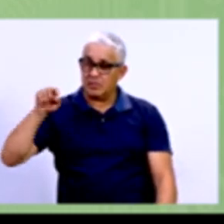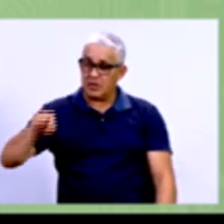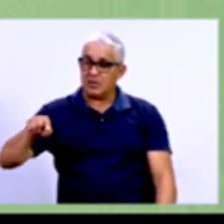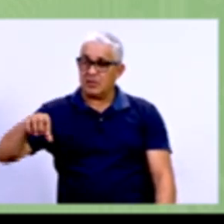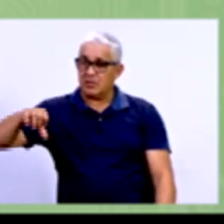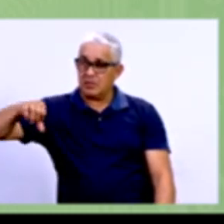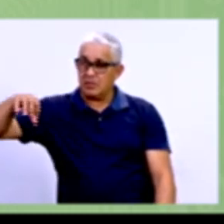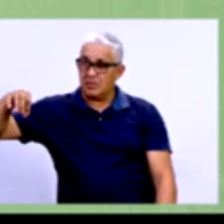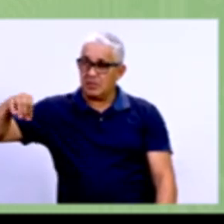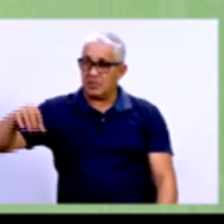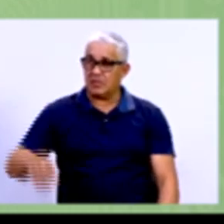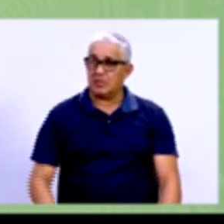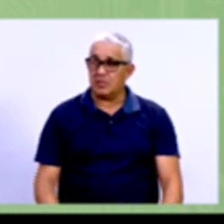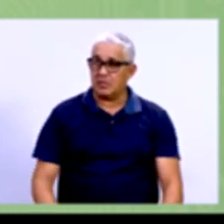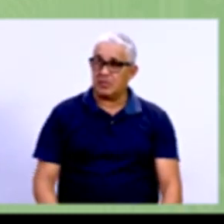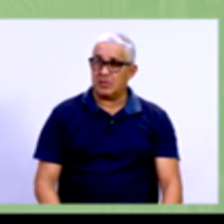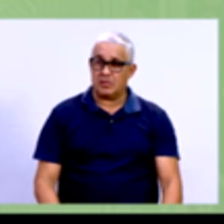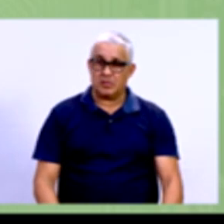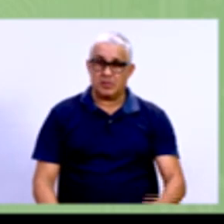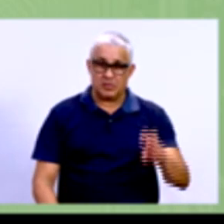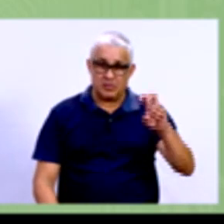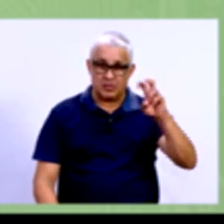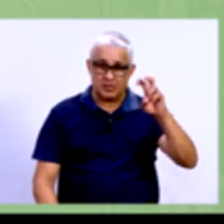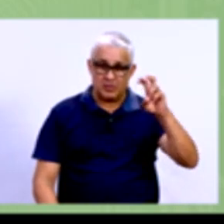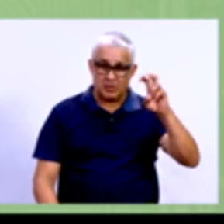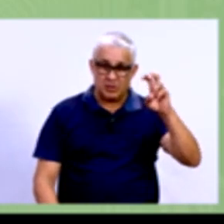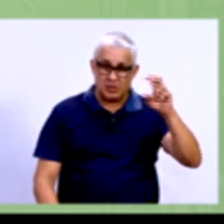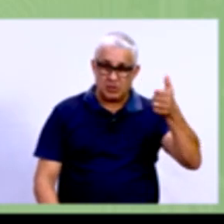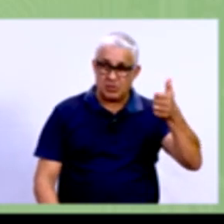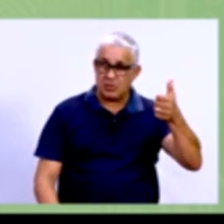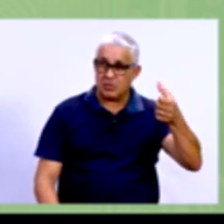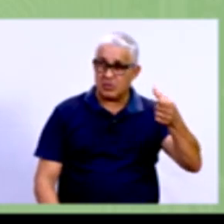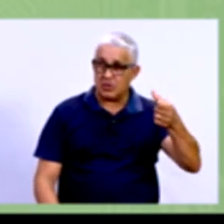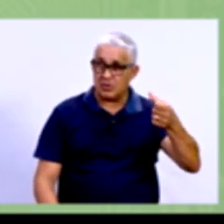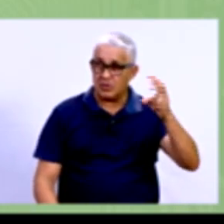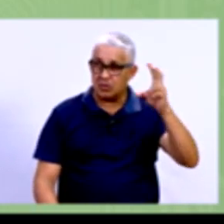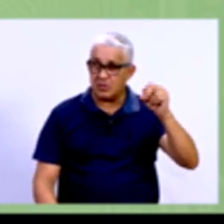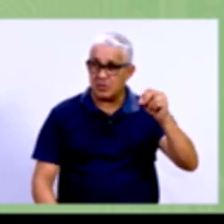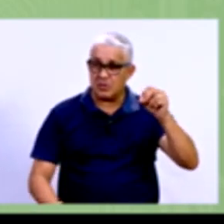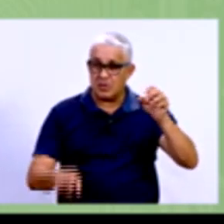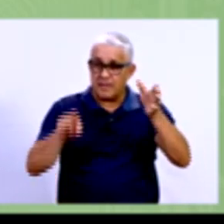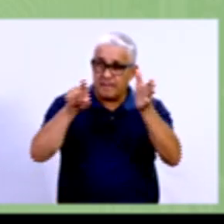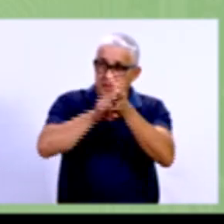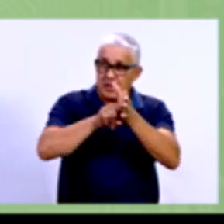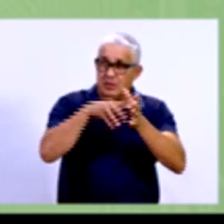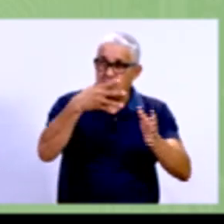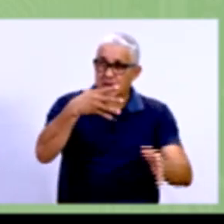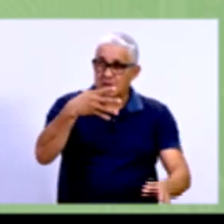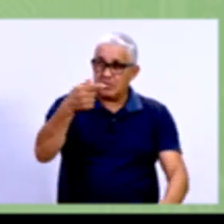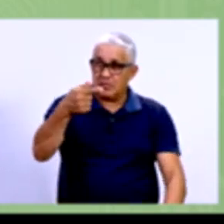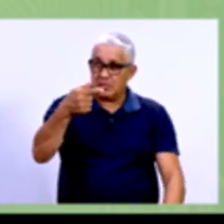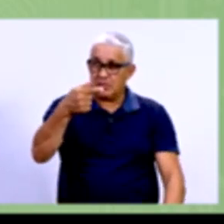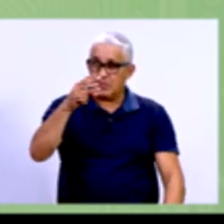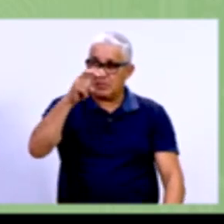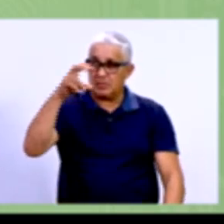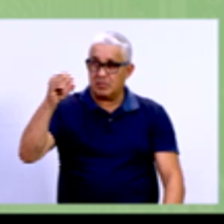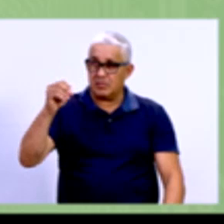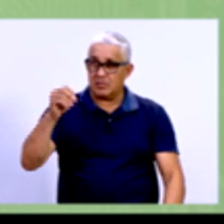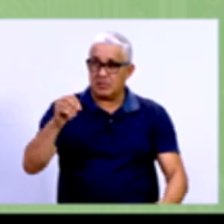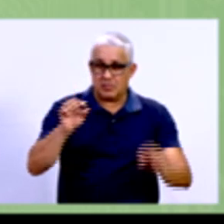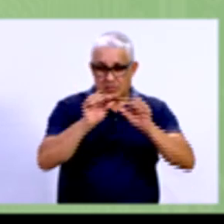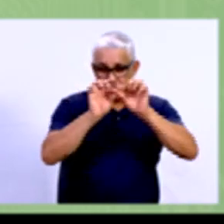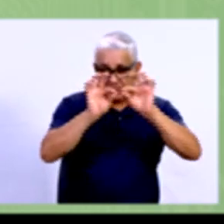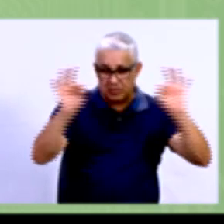aqui a 51.650 menos 47.550 sobre raiz quadrada de 50 vezes a raiz quadrada